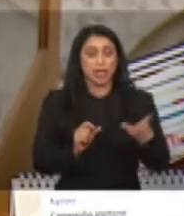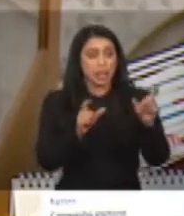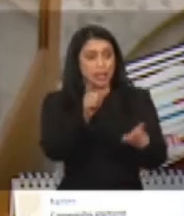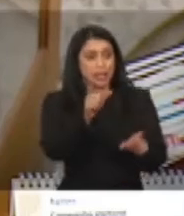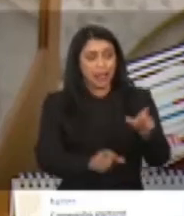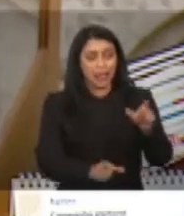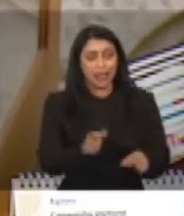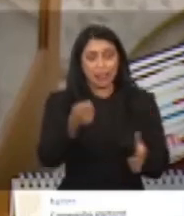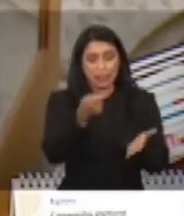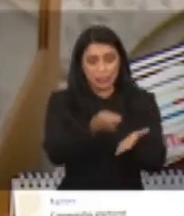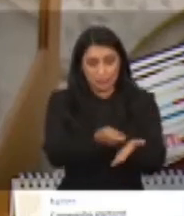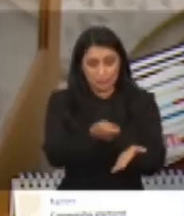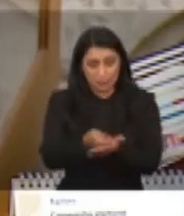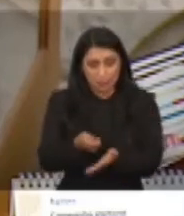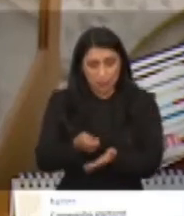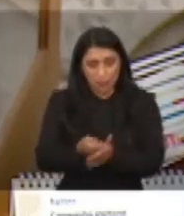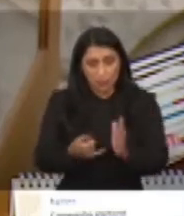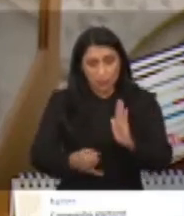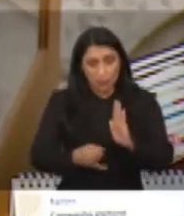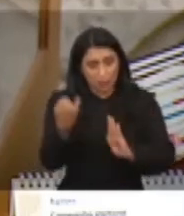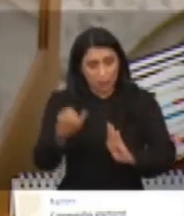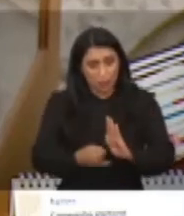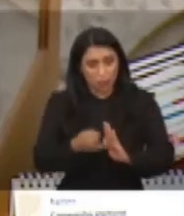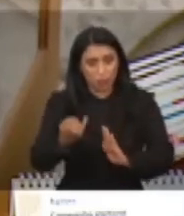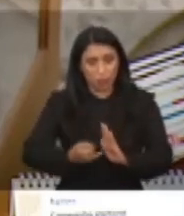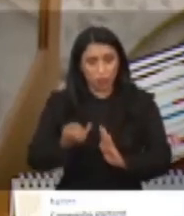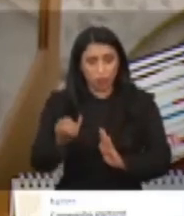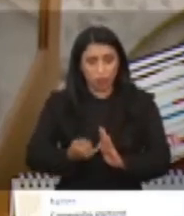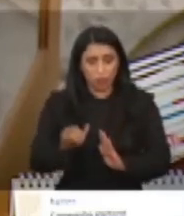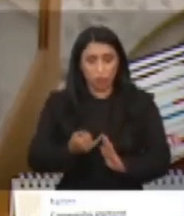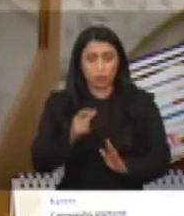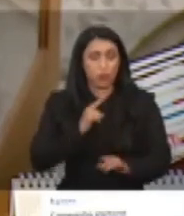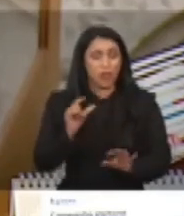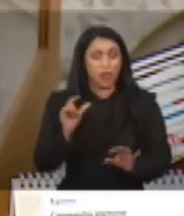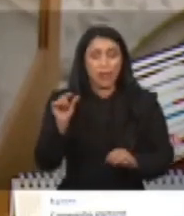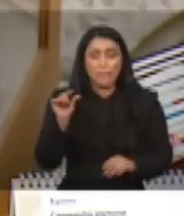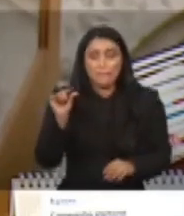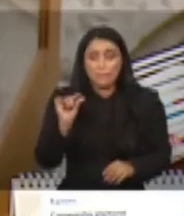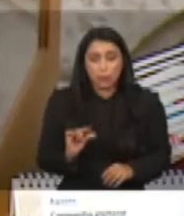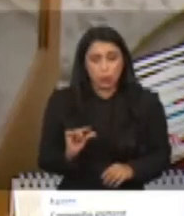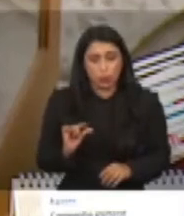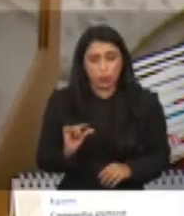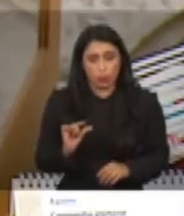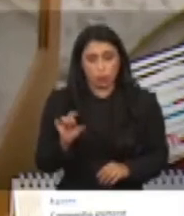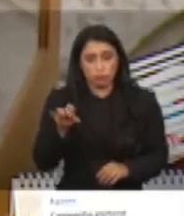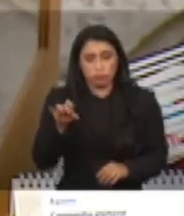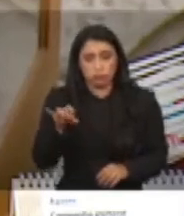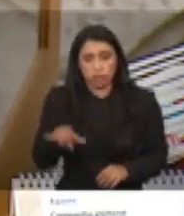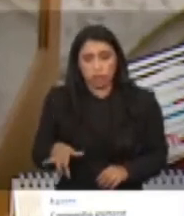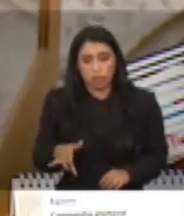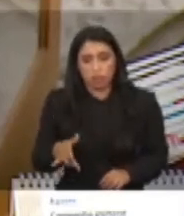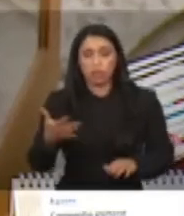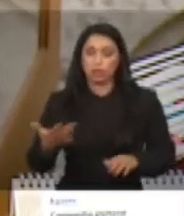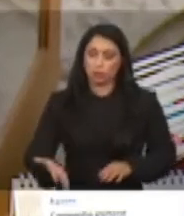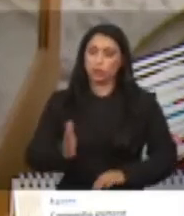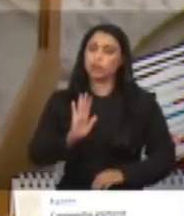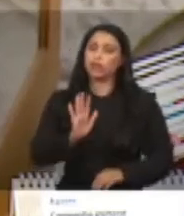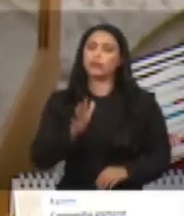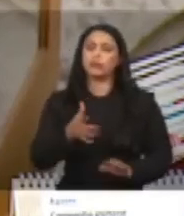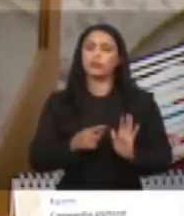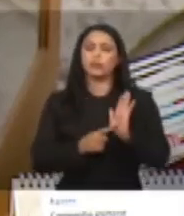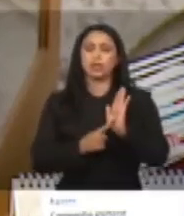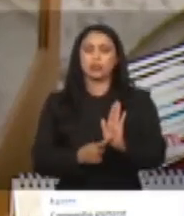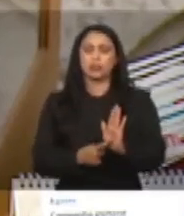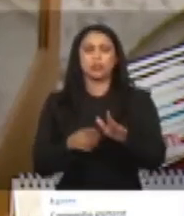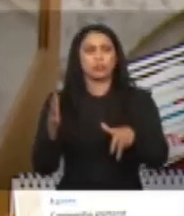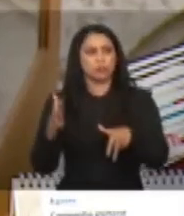contribuinte individualizário afigura-se data vênia irrisório, e assim foi demonstrado também aqui da tribuna por